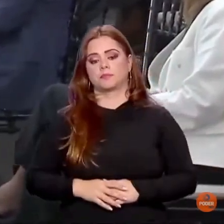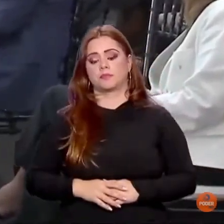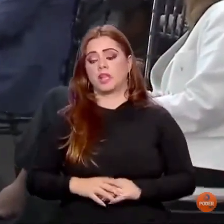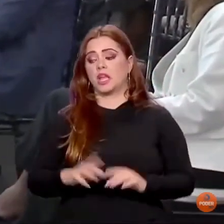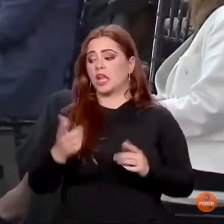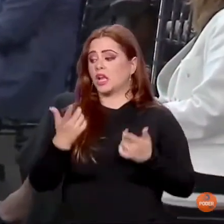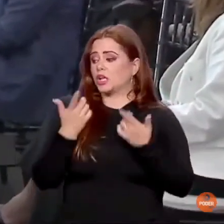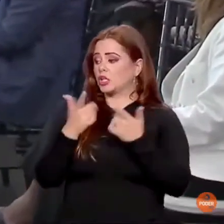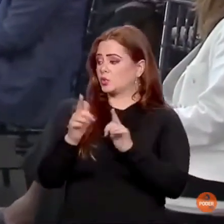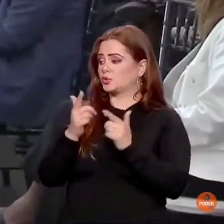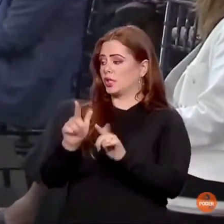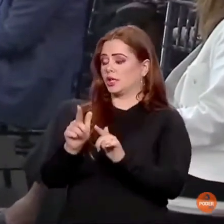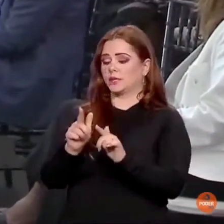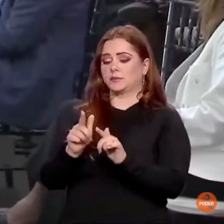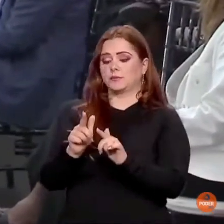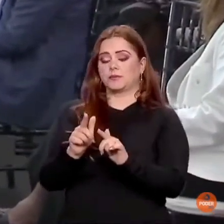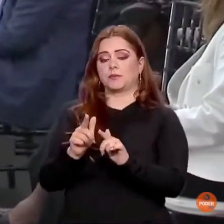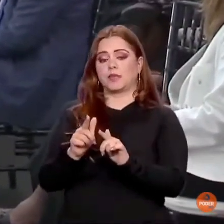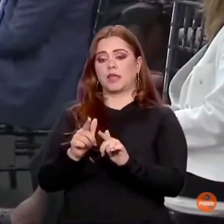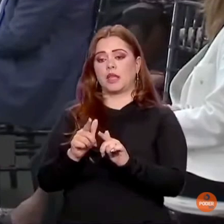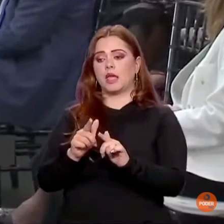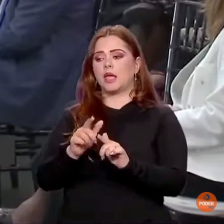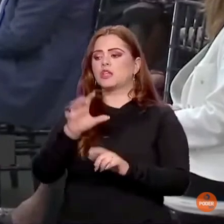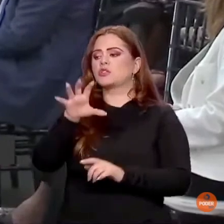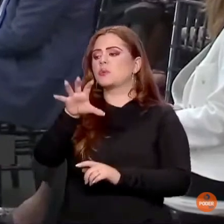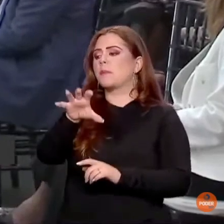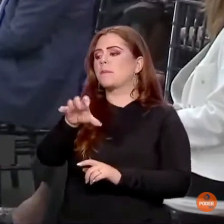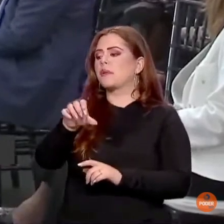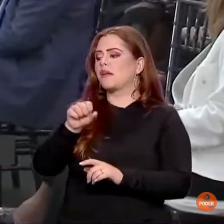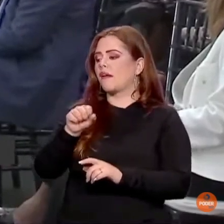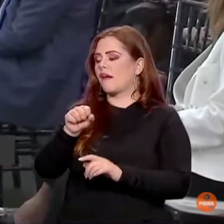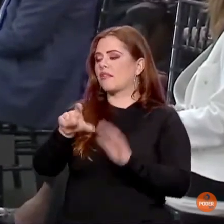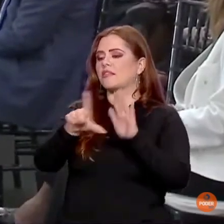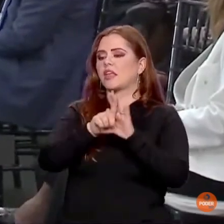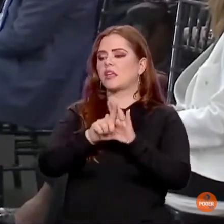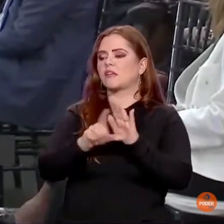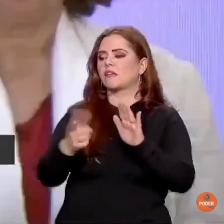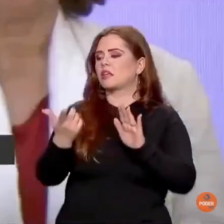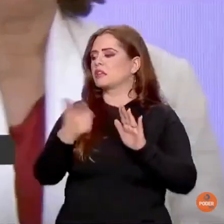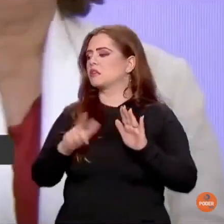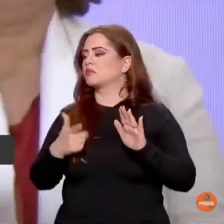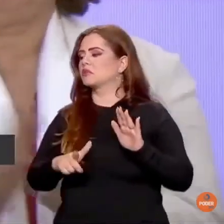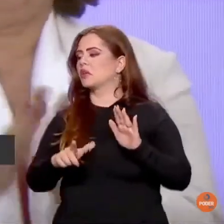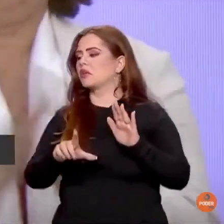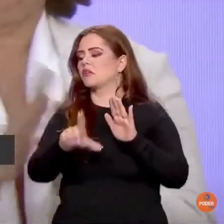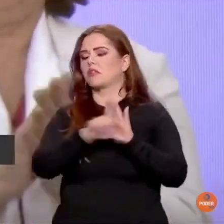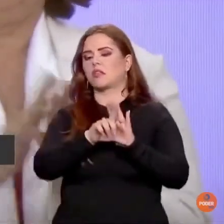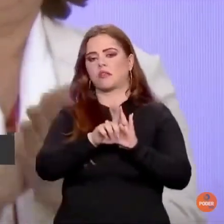Não existe essa de lei pegar e lei não pegar.